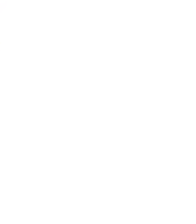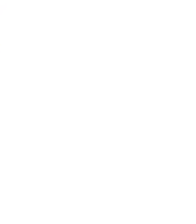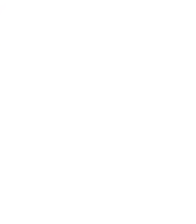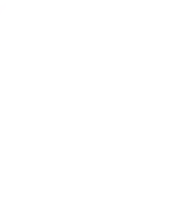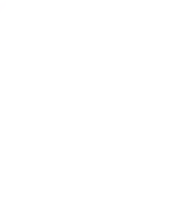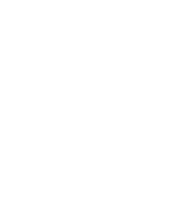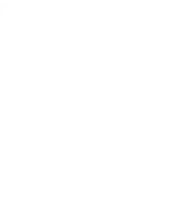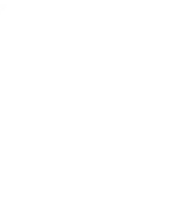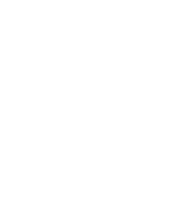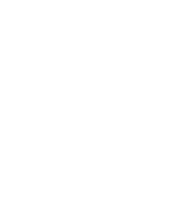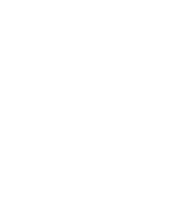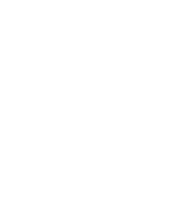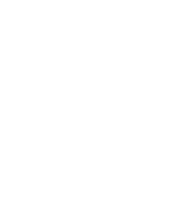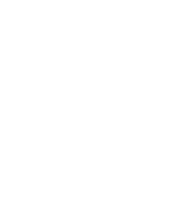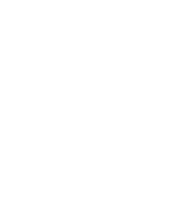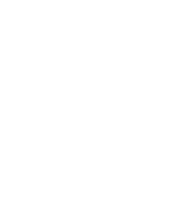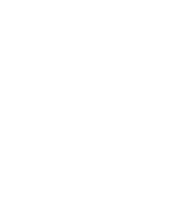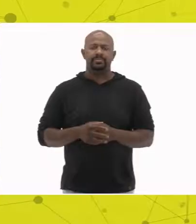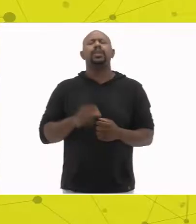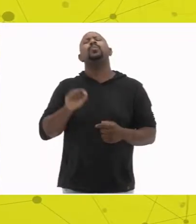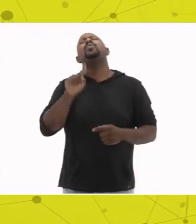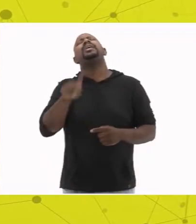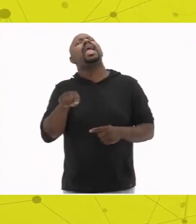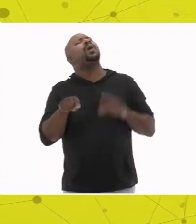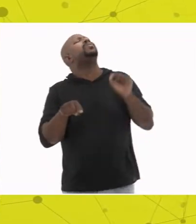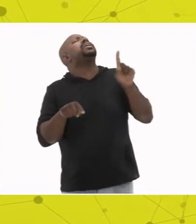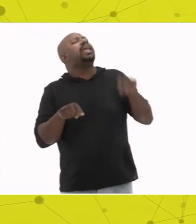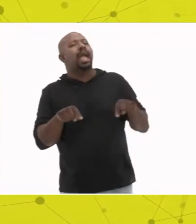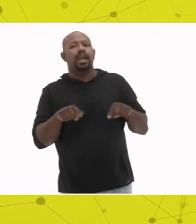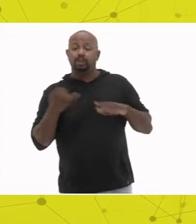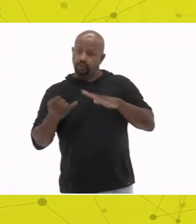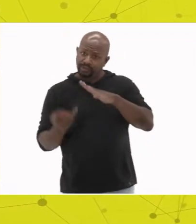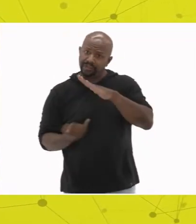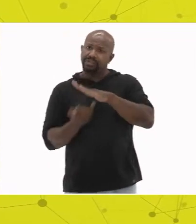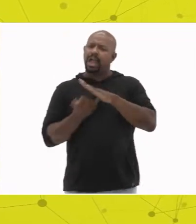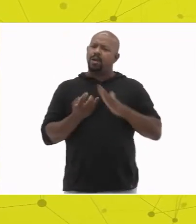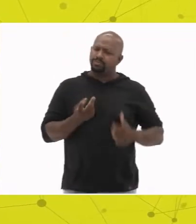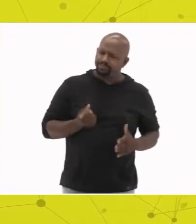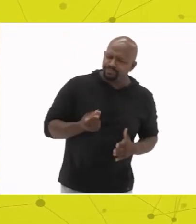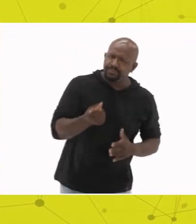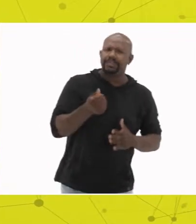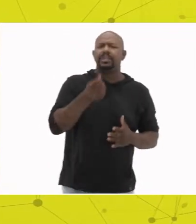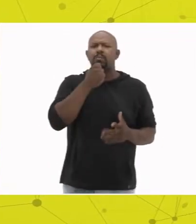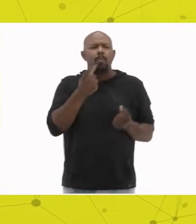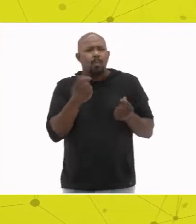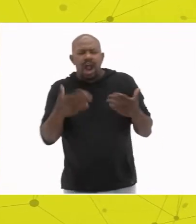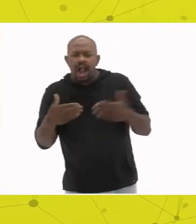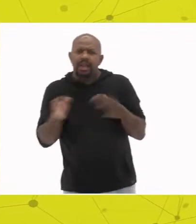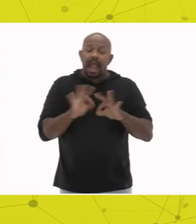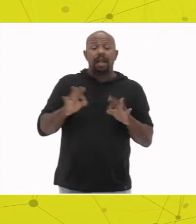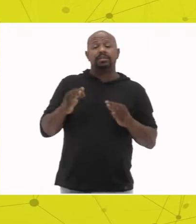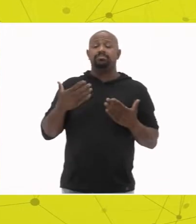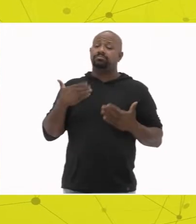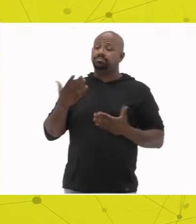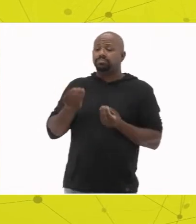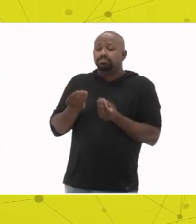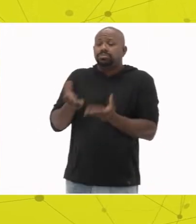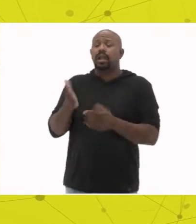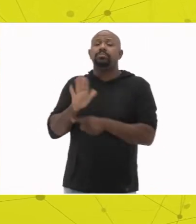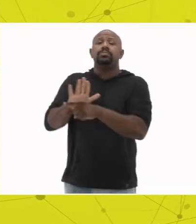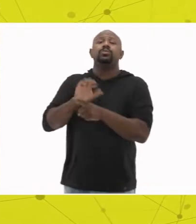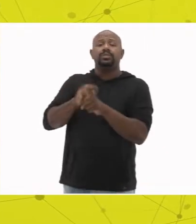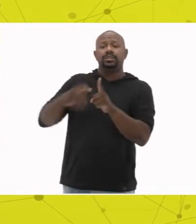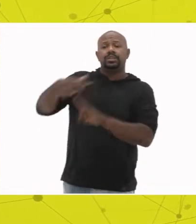amarronzadas. Ao fundo, um homem de preto segura uma enxada. E o que é o que é? Instituição permanente, sem fins lucrativos, a serviço da sociedade e do